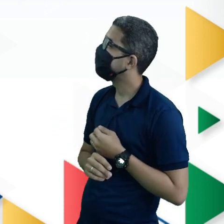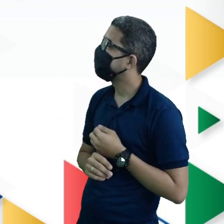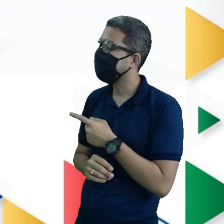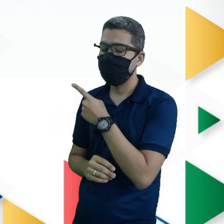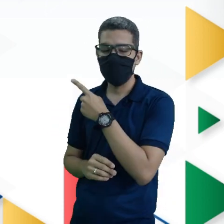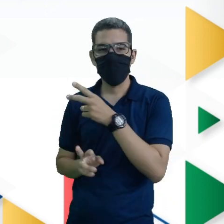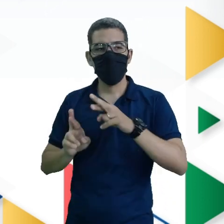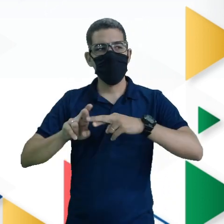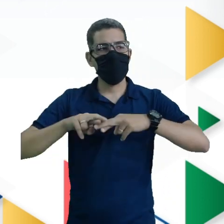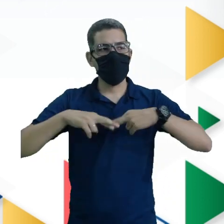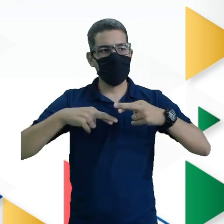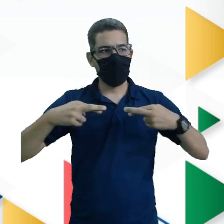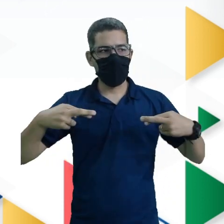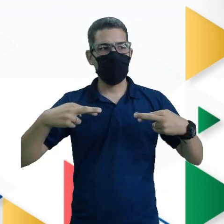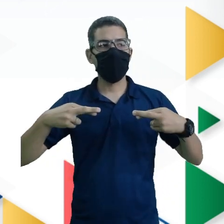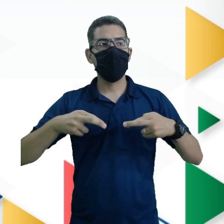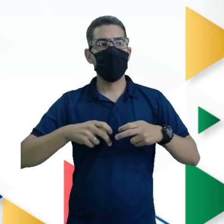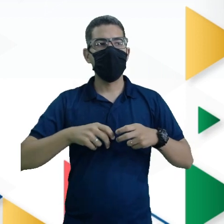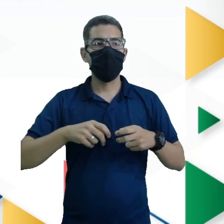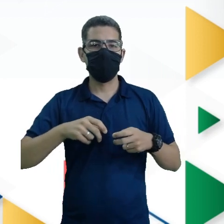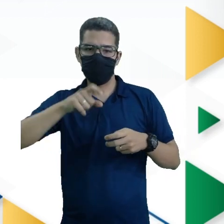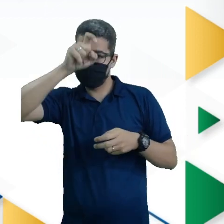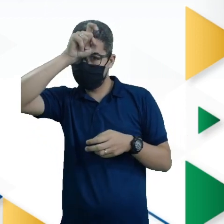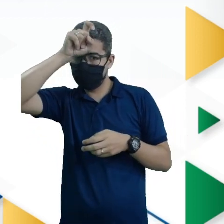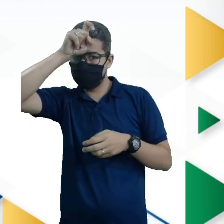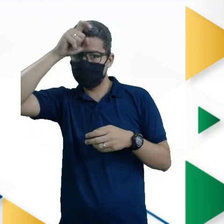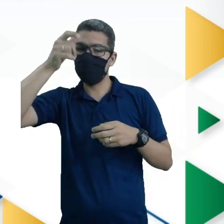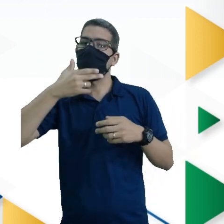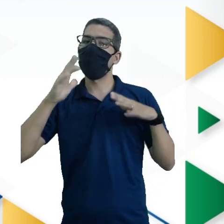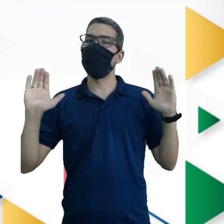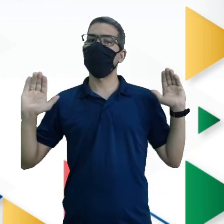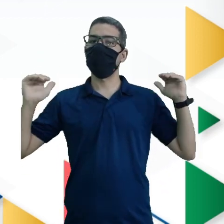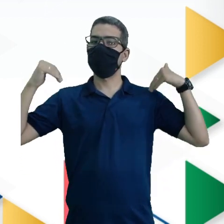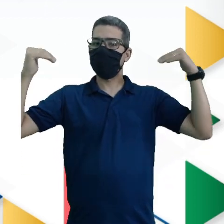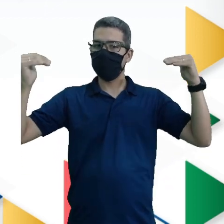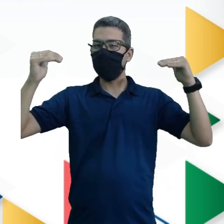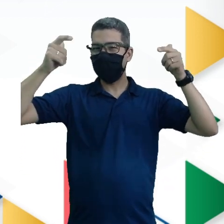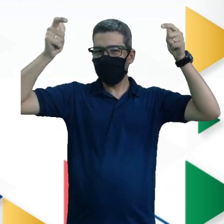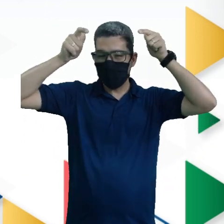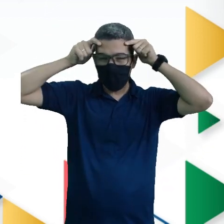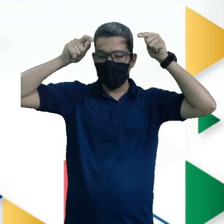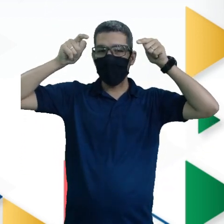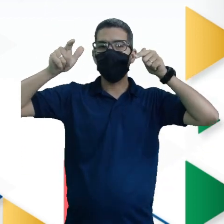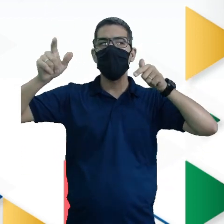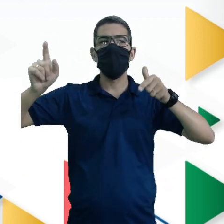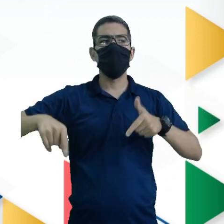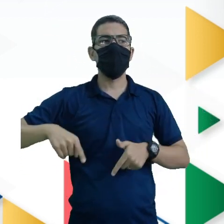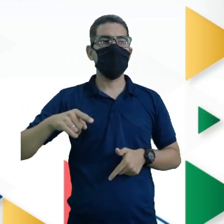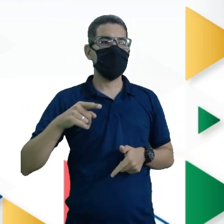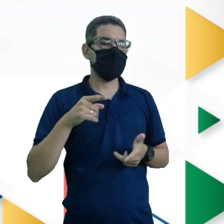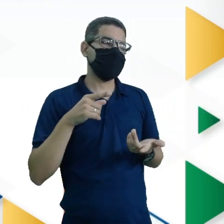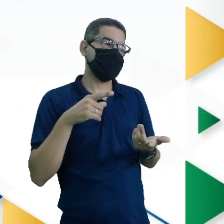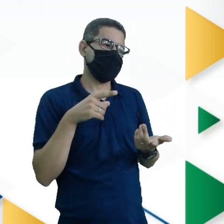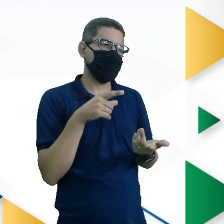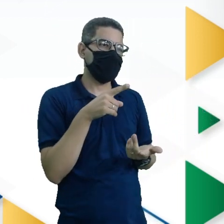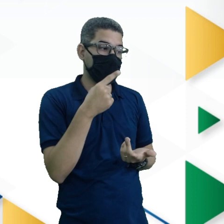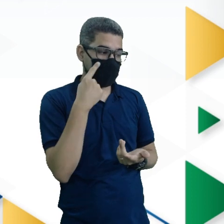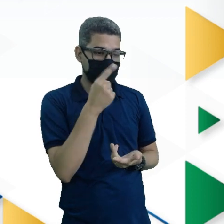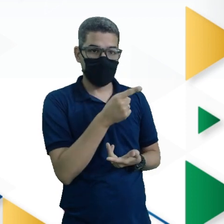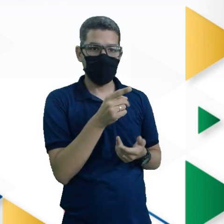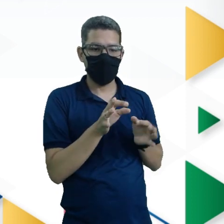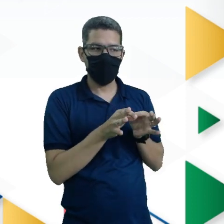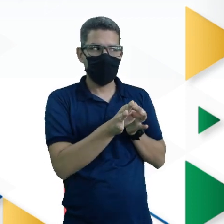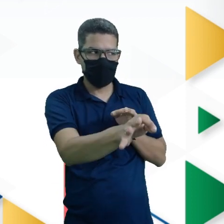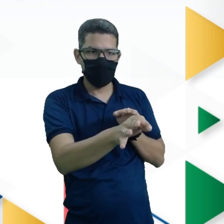corda eram funcionários do faraó que faziam medições de terras a partir de construções com cordas. Então,